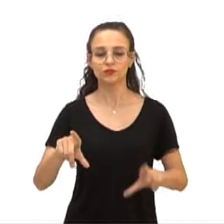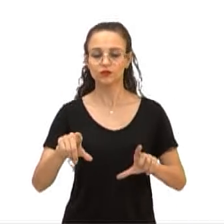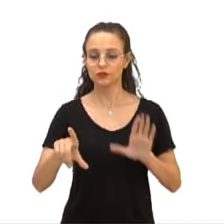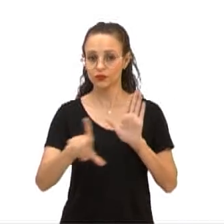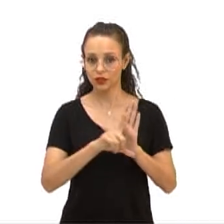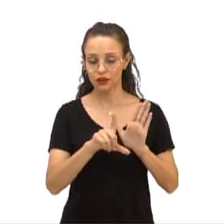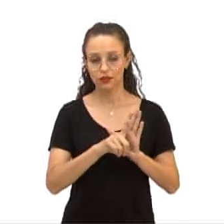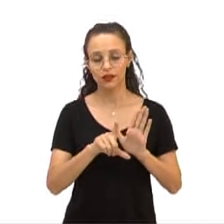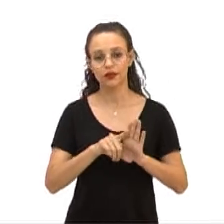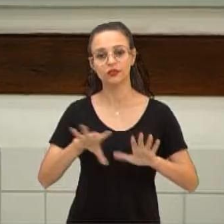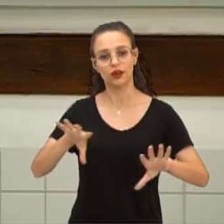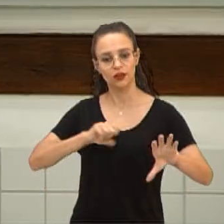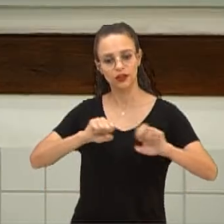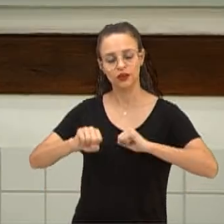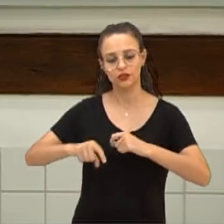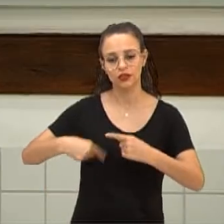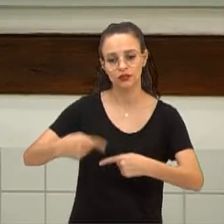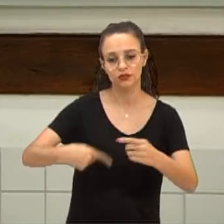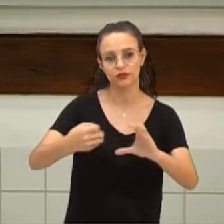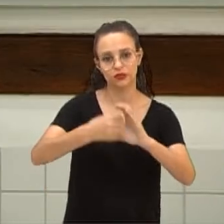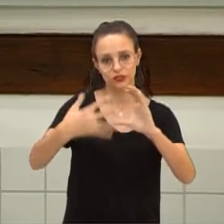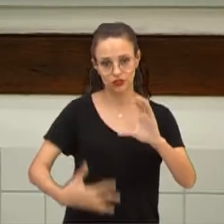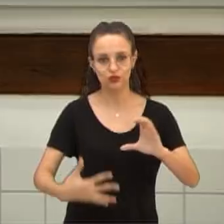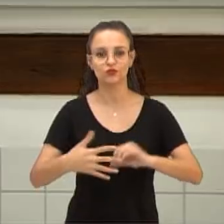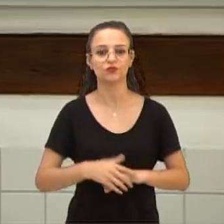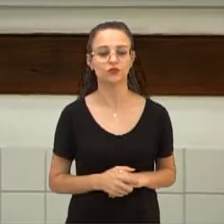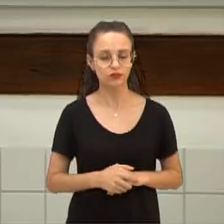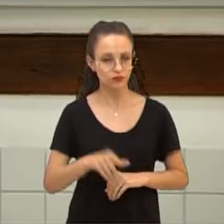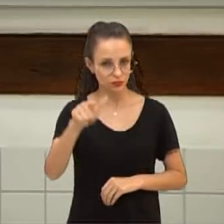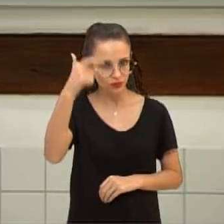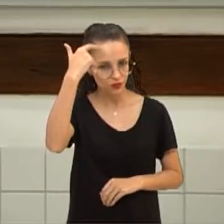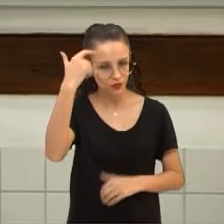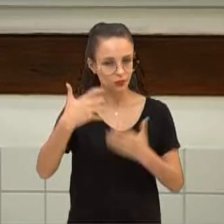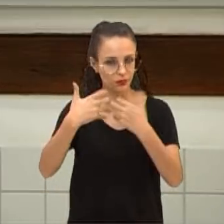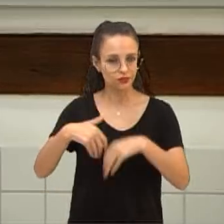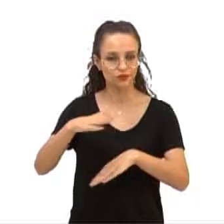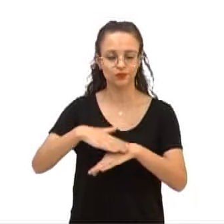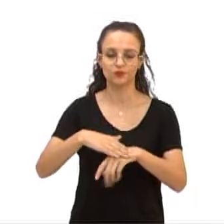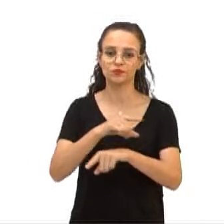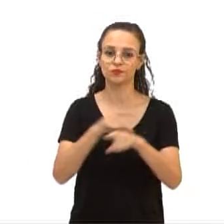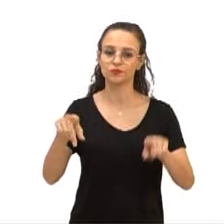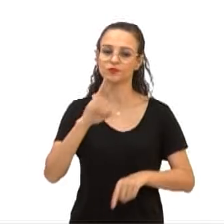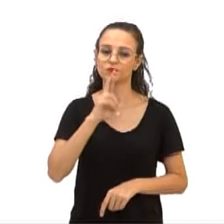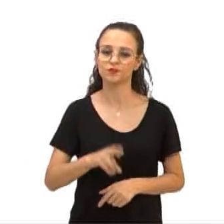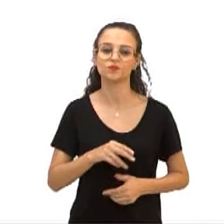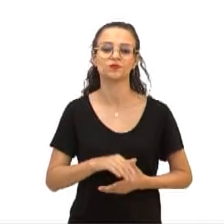da herança dos caracteres adquiridos? Bom, gente, pensem um pouquinho, agora é com vocês.